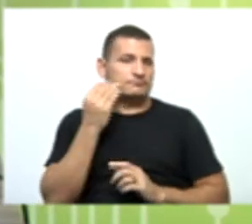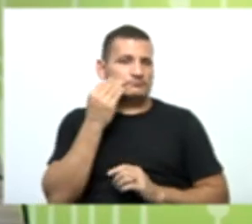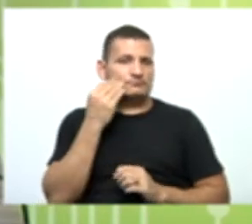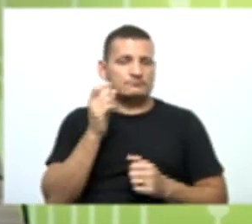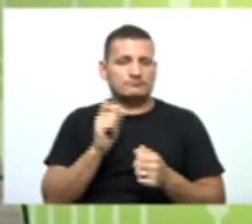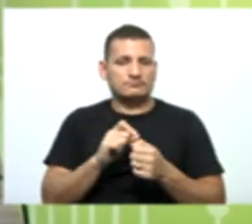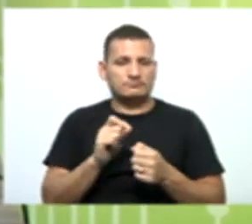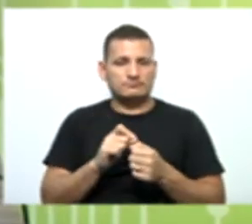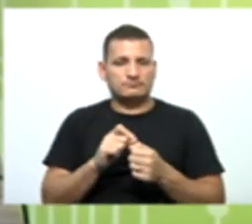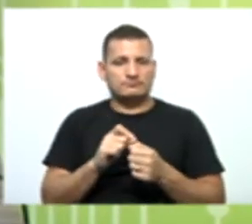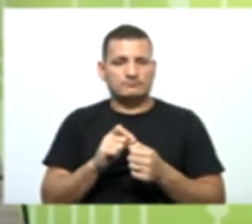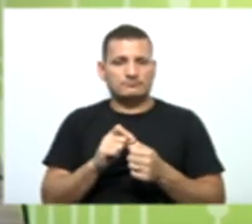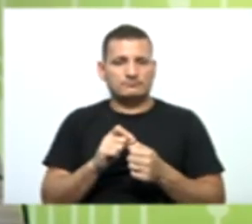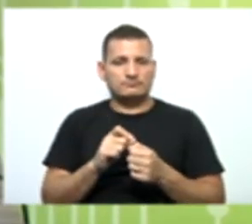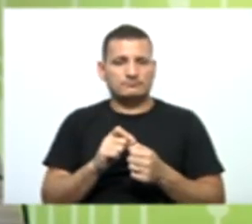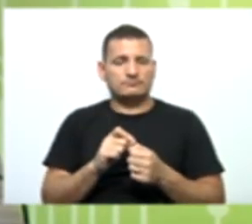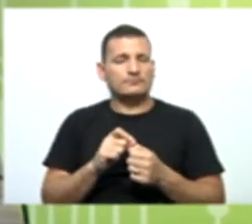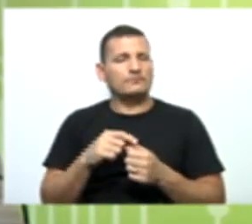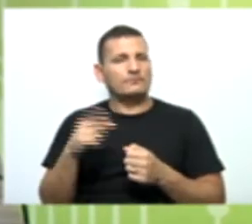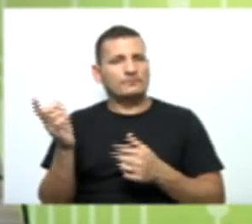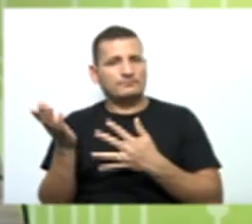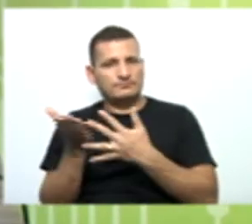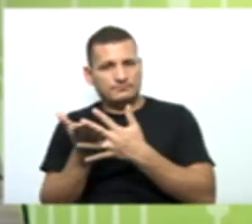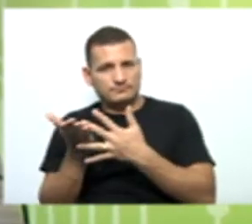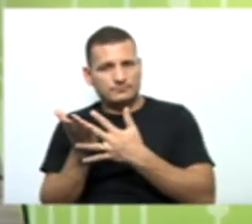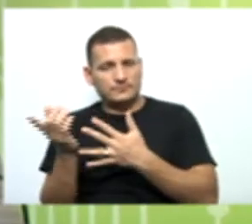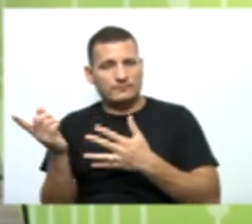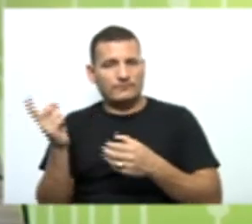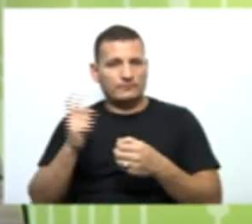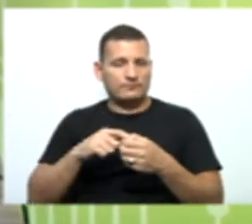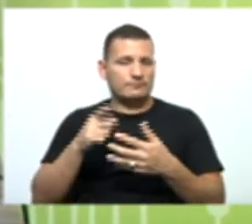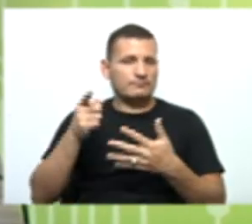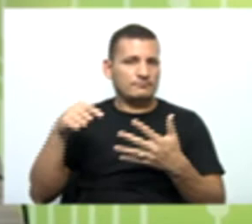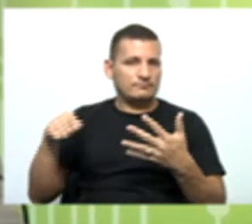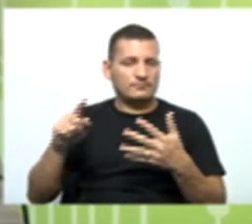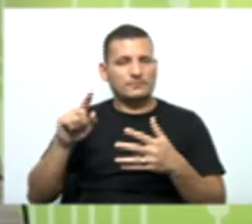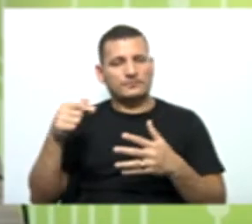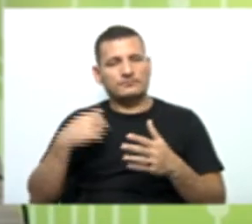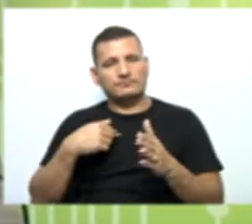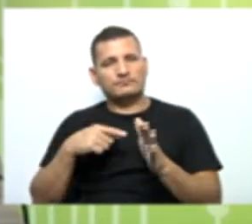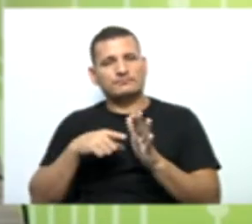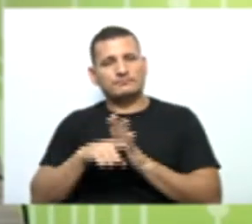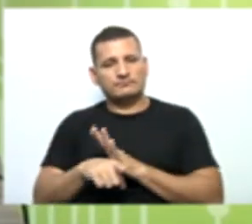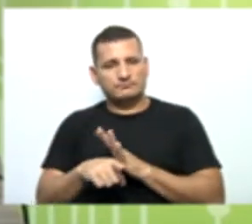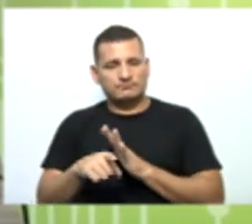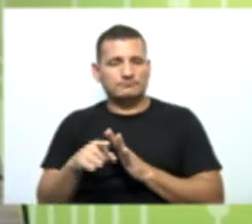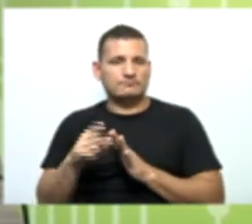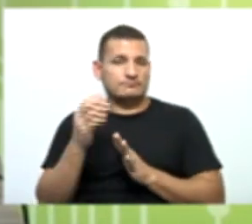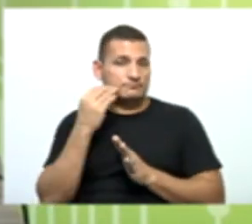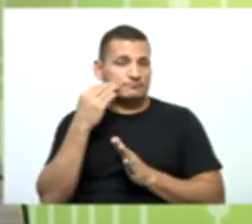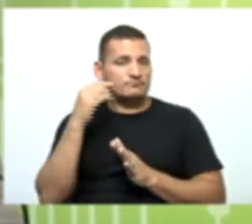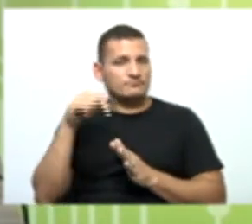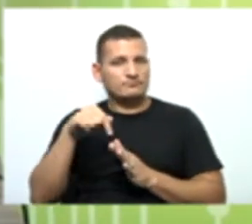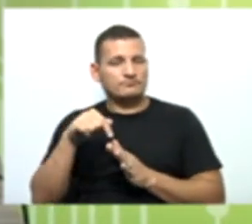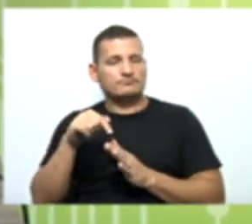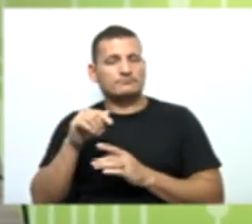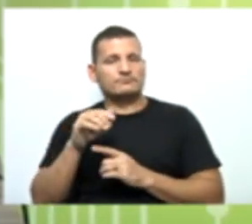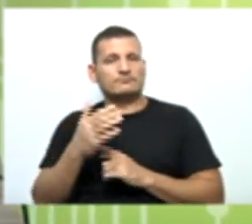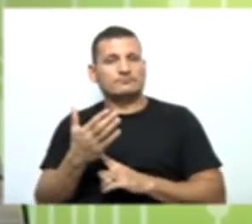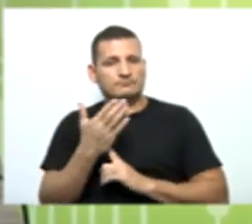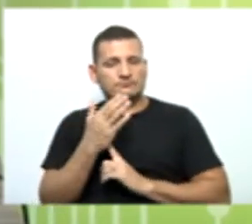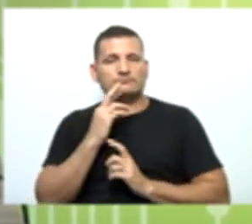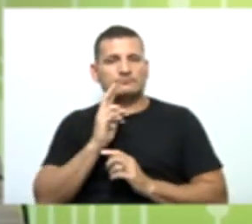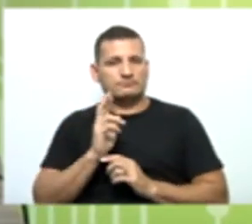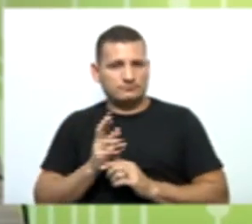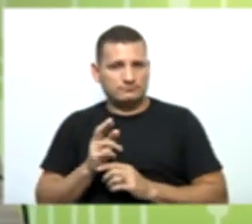fazer. E na volta, quando a gente for corrigir, eu vou perguntar aí se alguém fez, para me ajudar a responder aqui no quadro e facilitar a